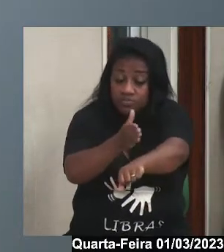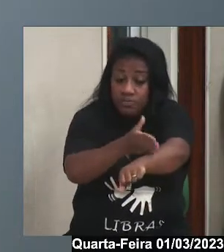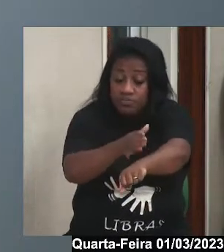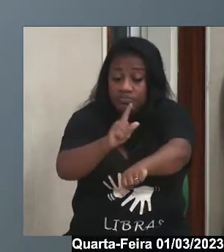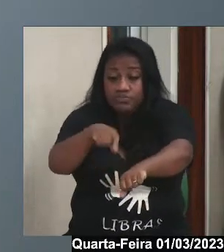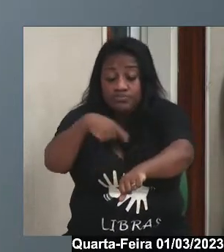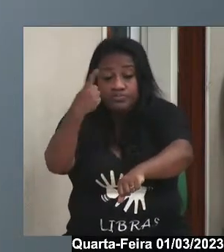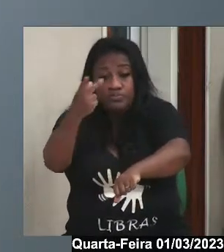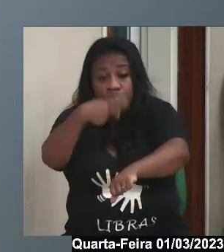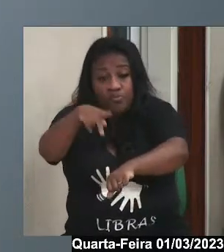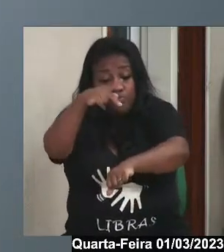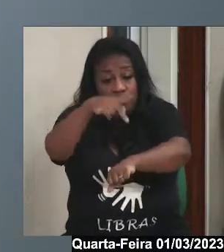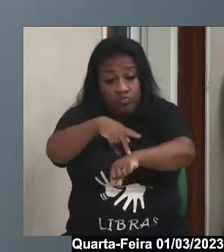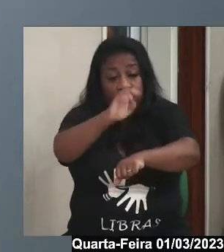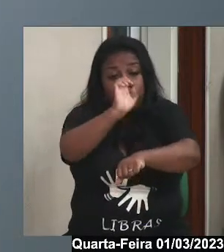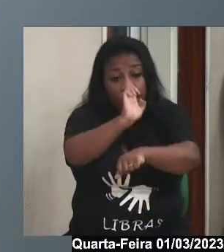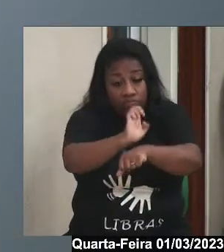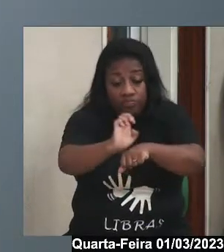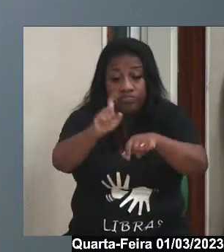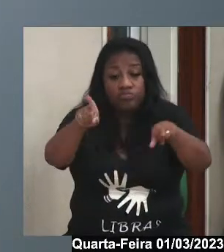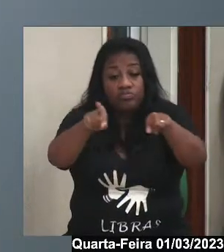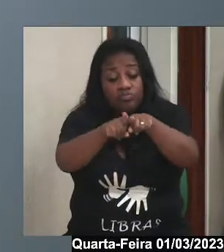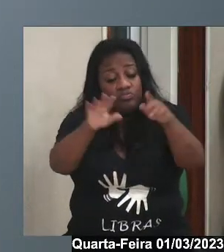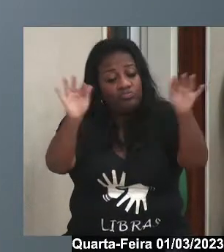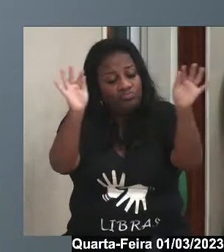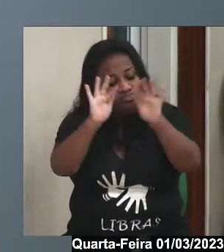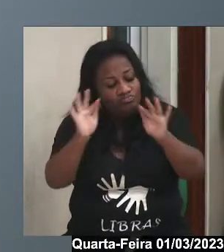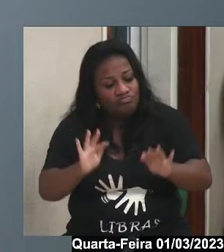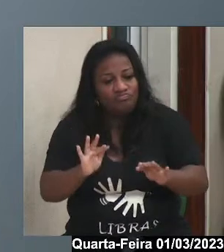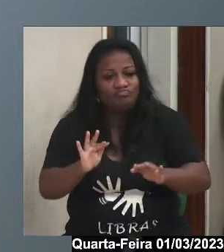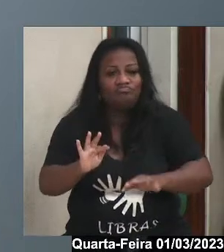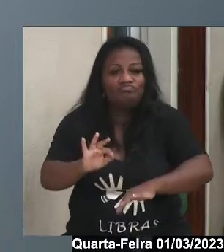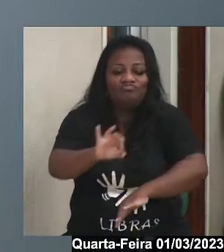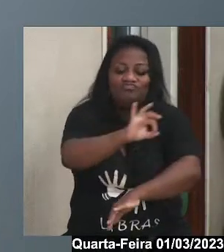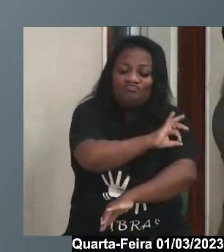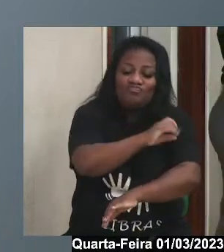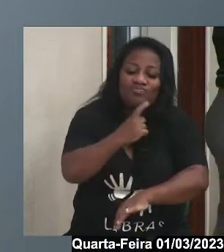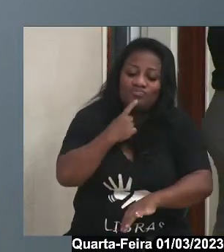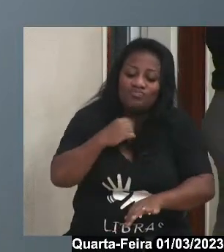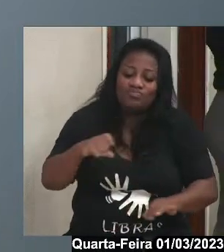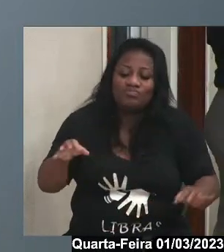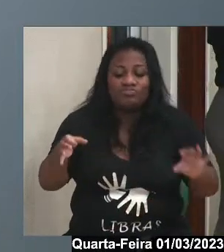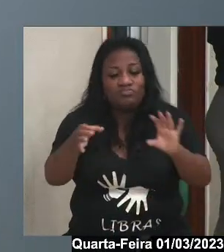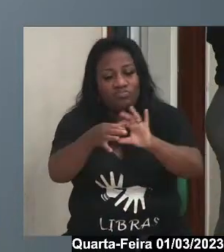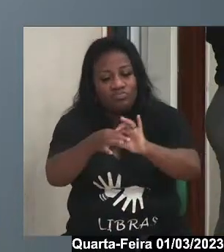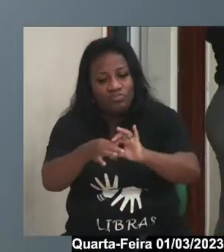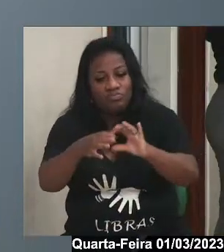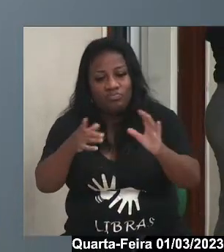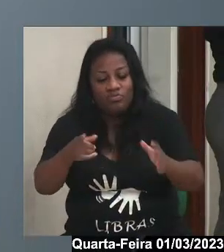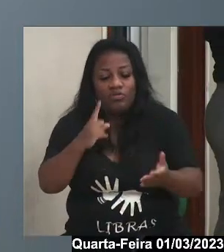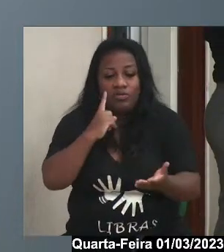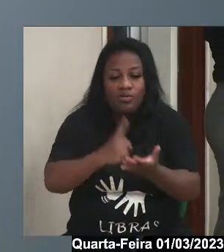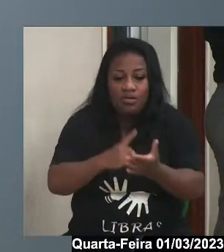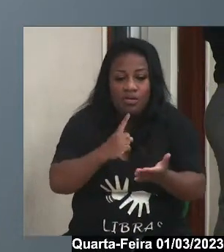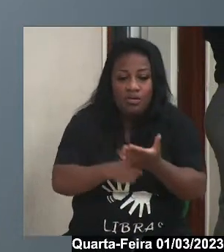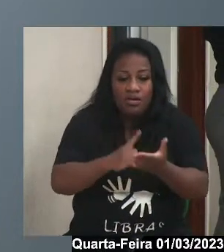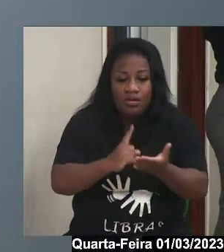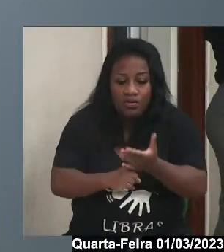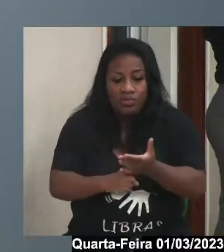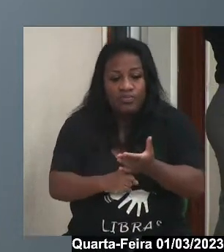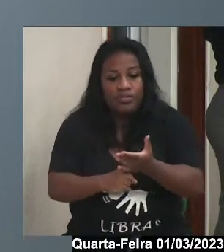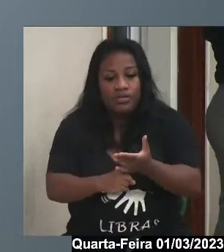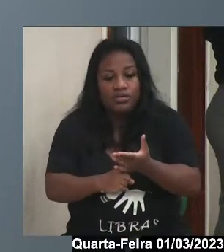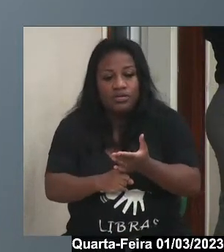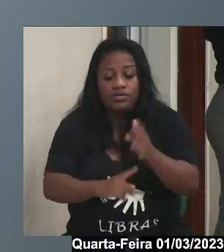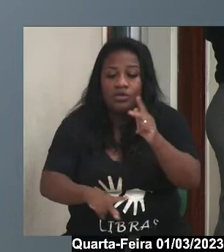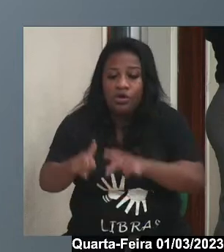estados. Então, eu tenho orgulho de fazer parte do governo Ney Santos, que não tem compromisso com aquilo que é errado, mas tem compromisso com a